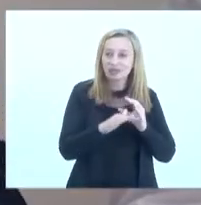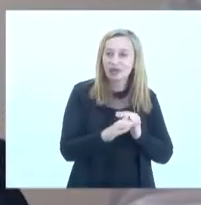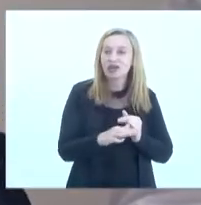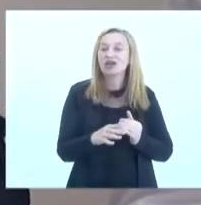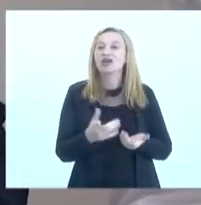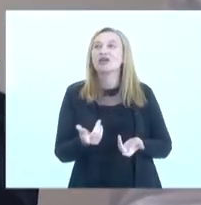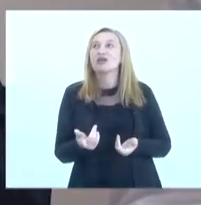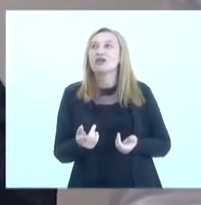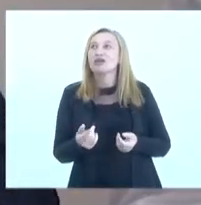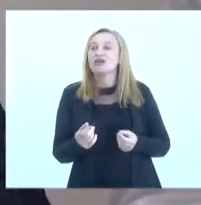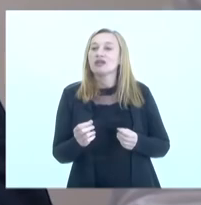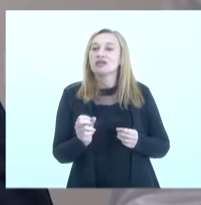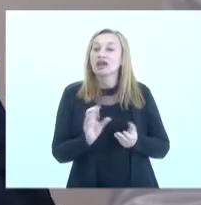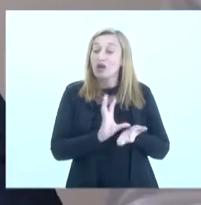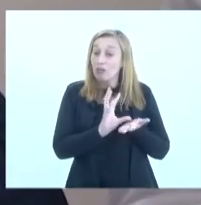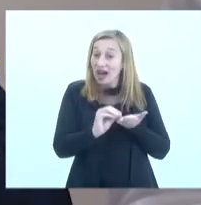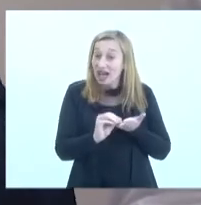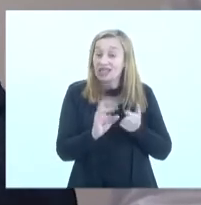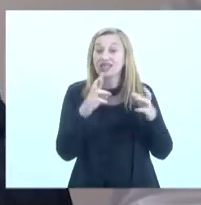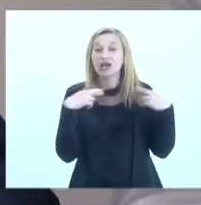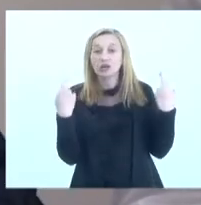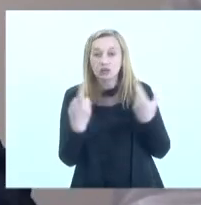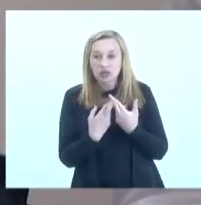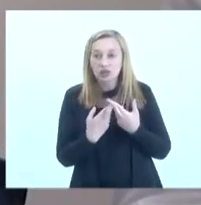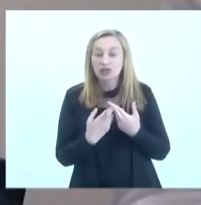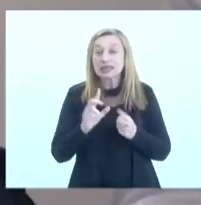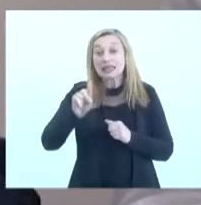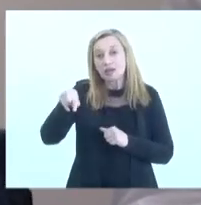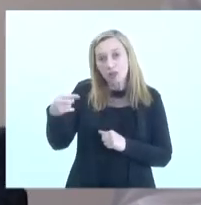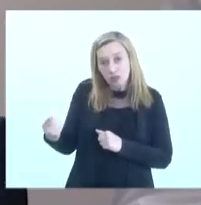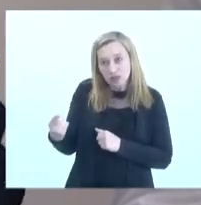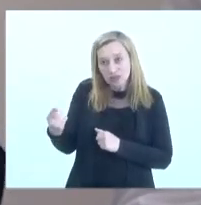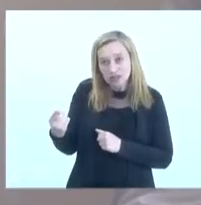fazer uma ata dessa reunião e depois